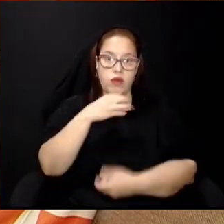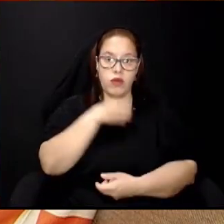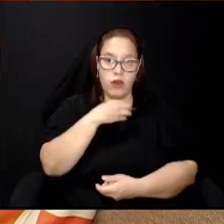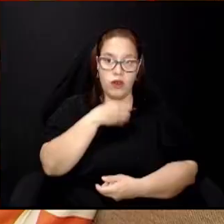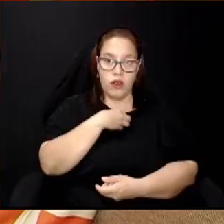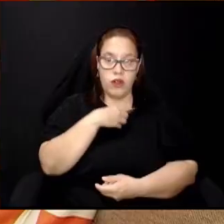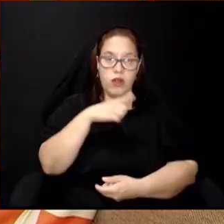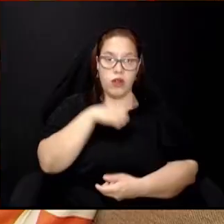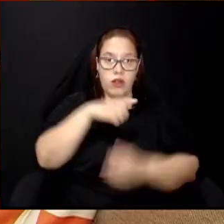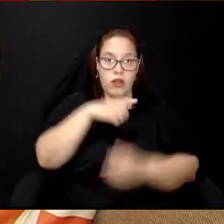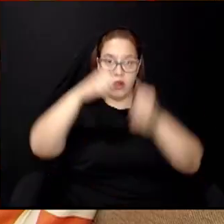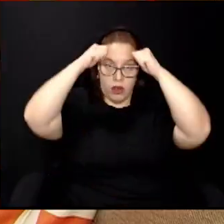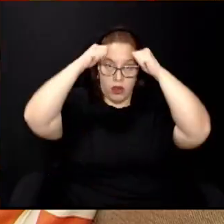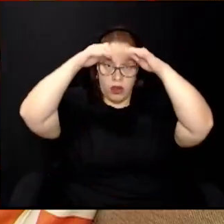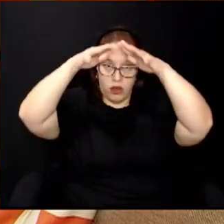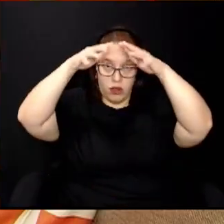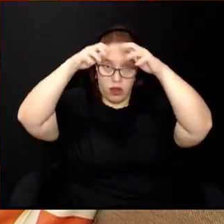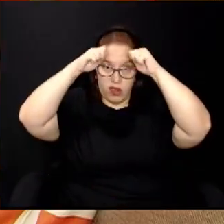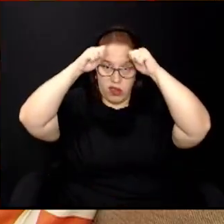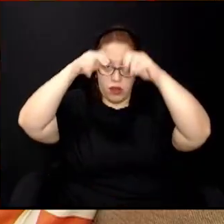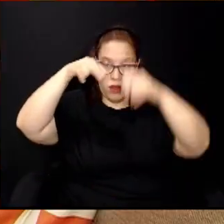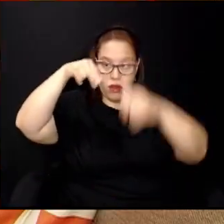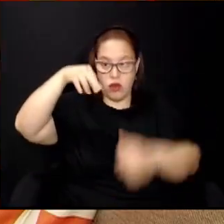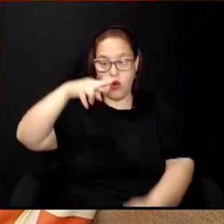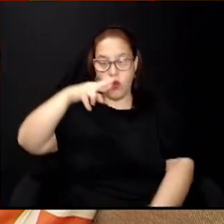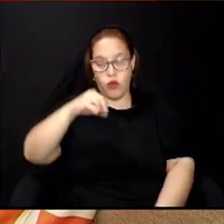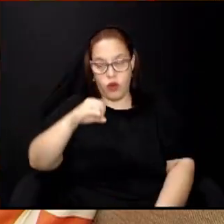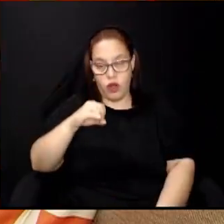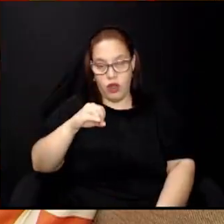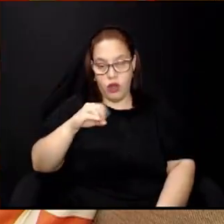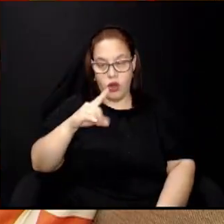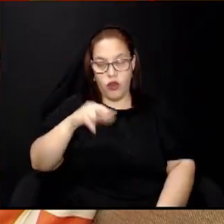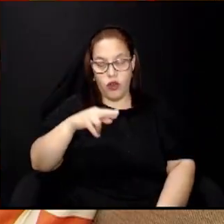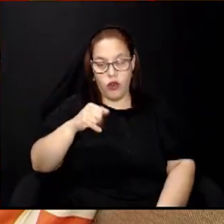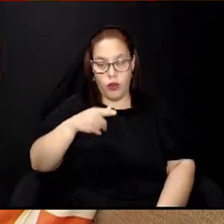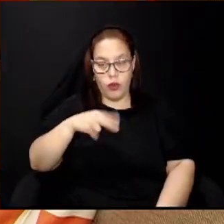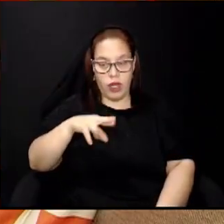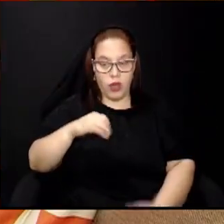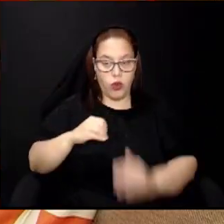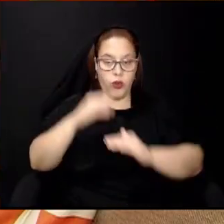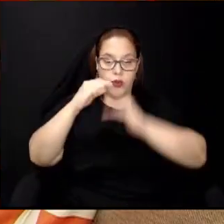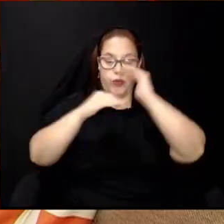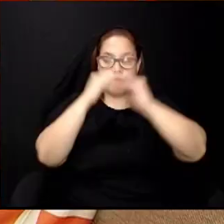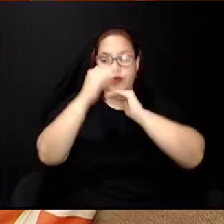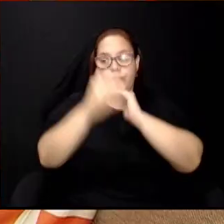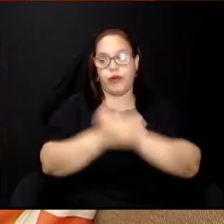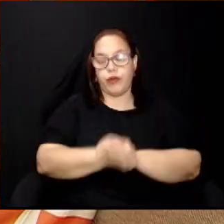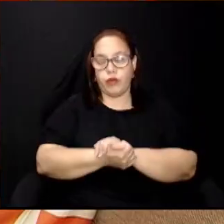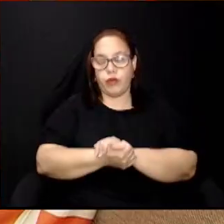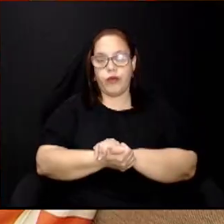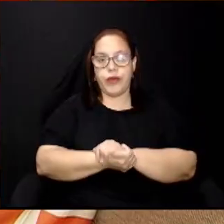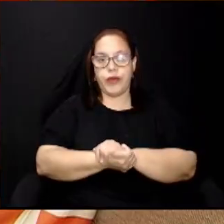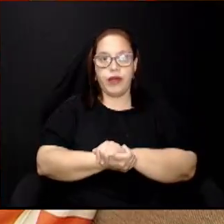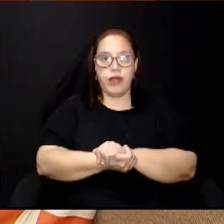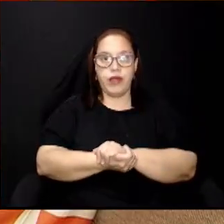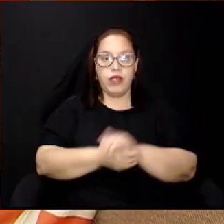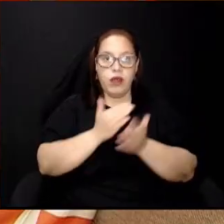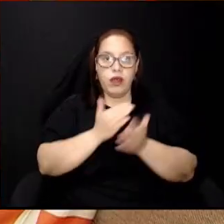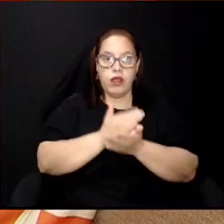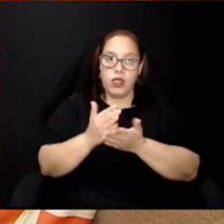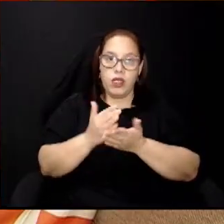tem, né, os transtornos do neurodesenvolvimento. Então, eu fui, a partir desse momento que eu